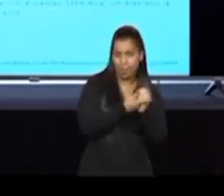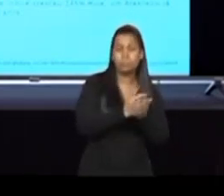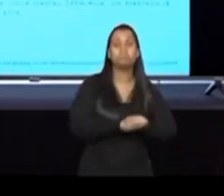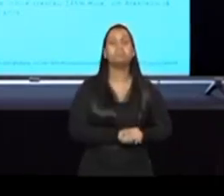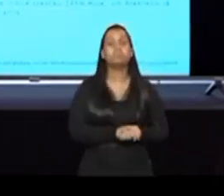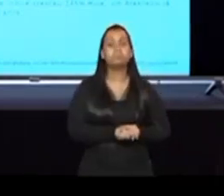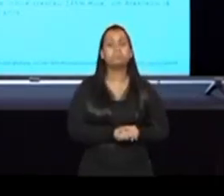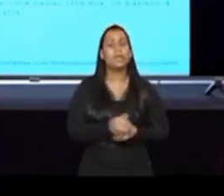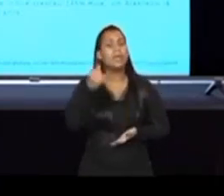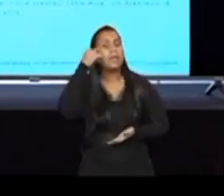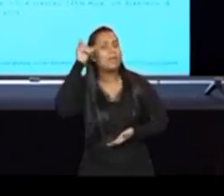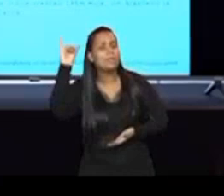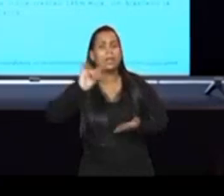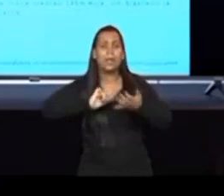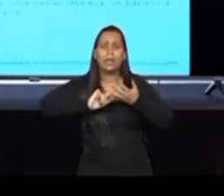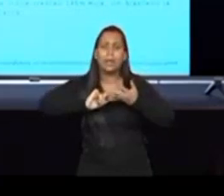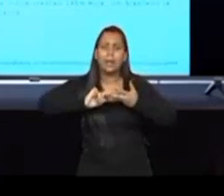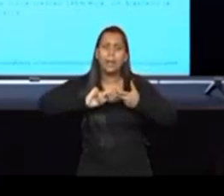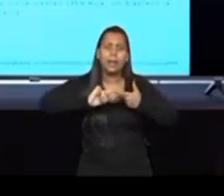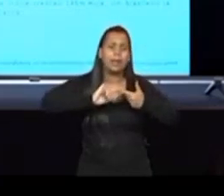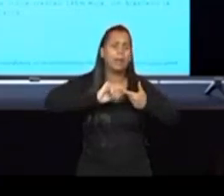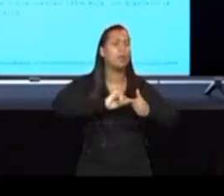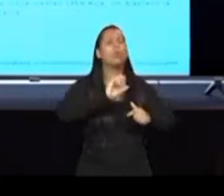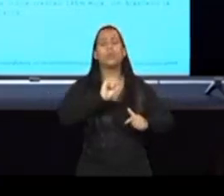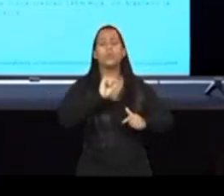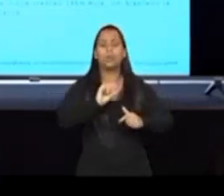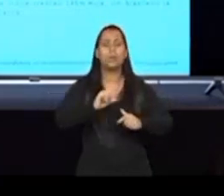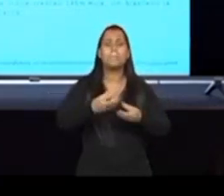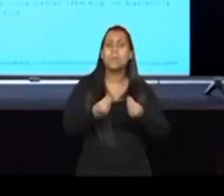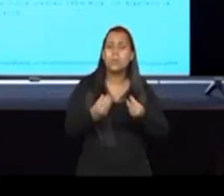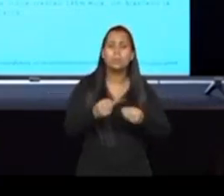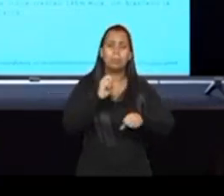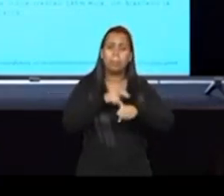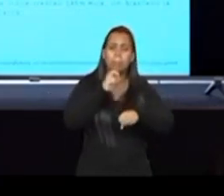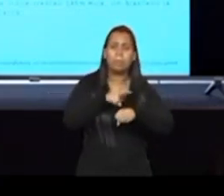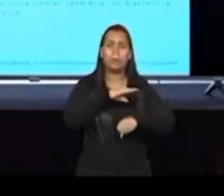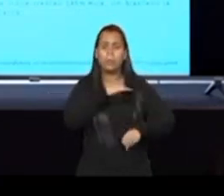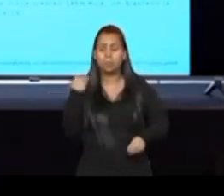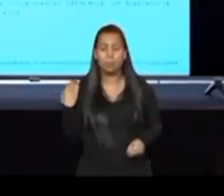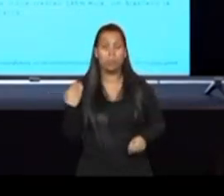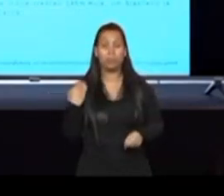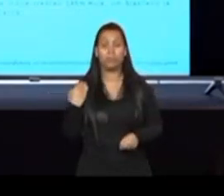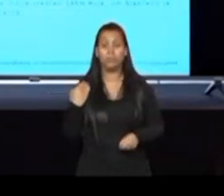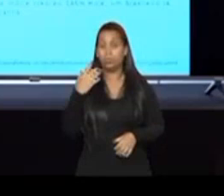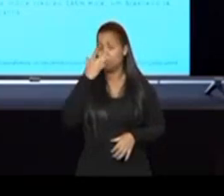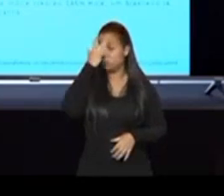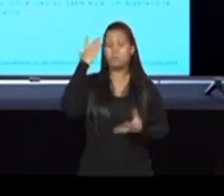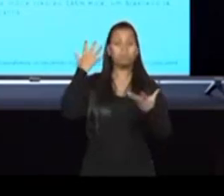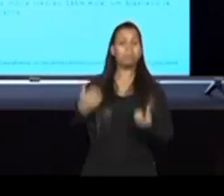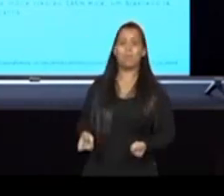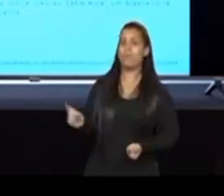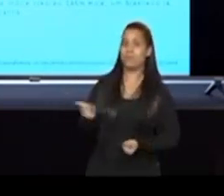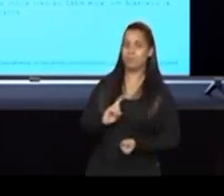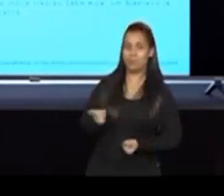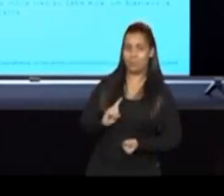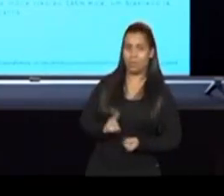cloro, isso evitaria uma série de infecções e mortes durante as cirurgias, encontrou muita resistência em